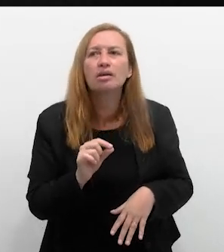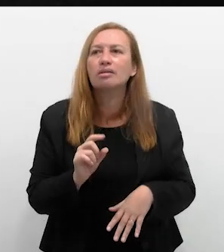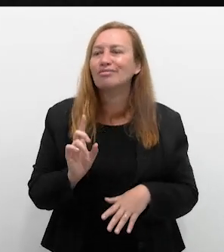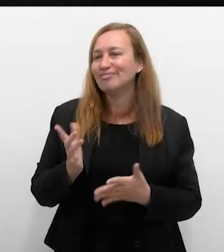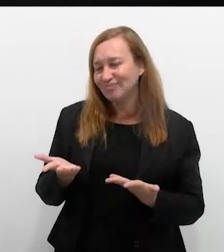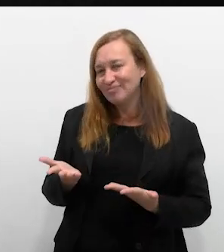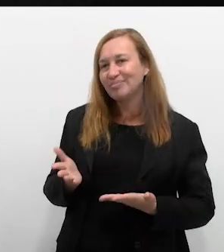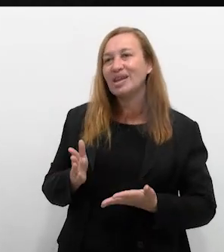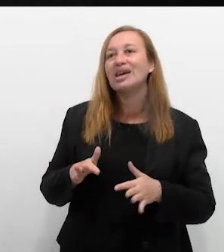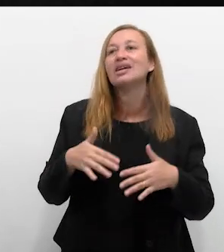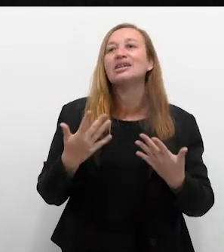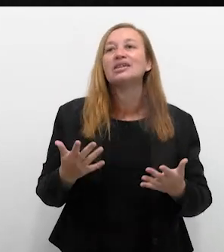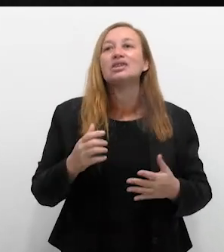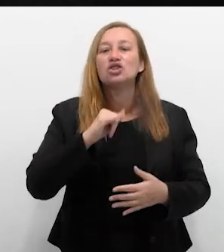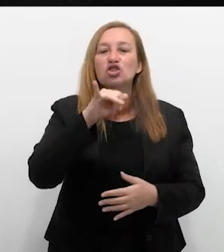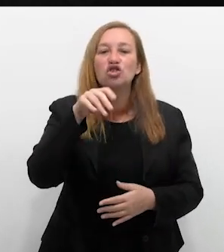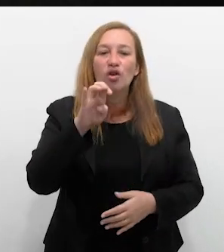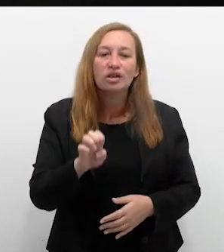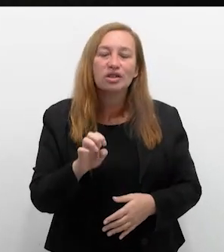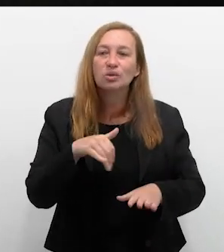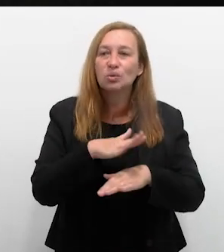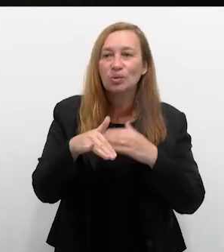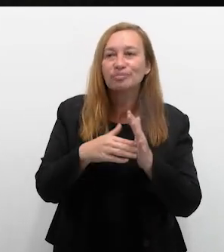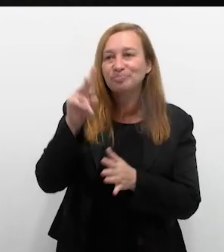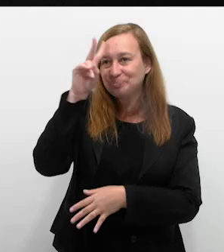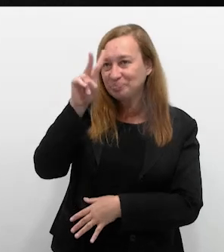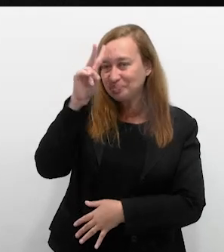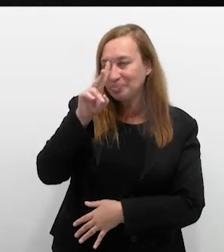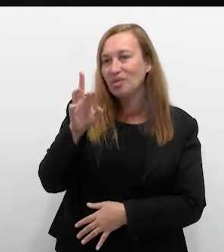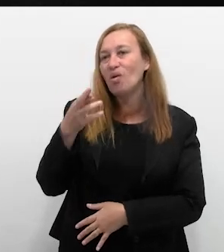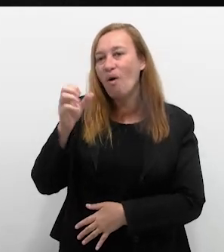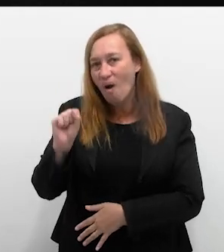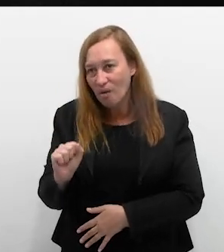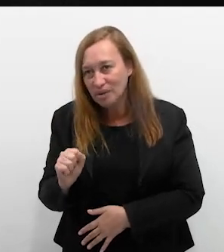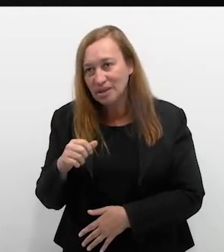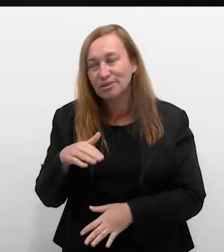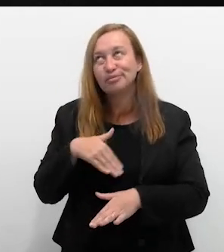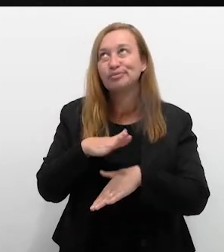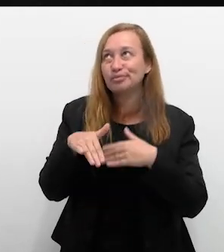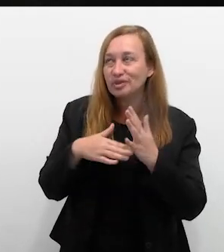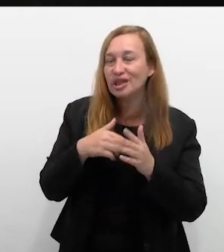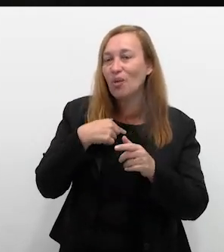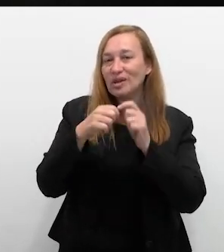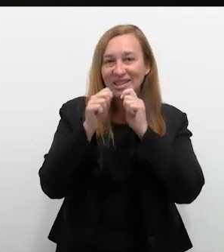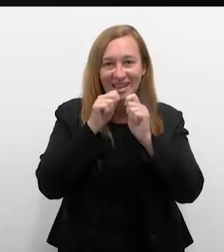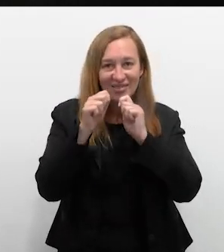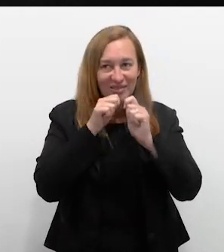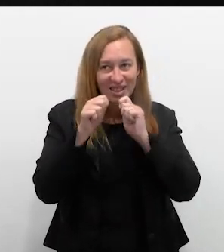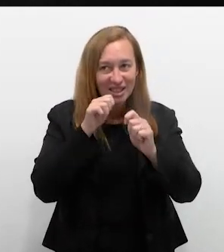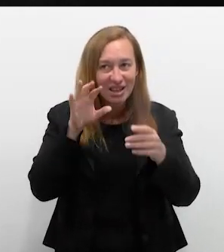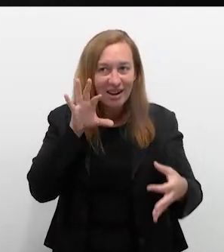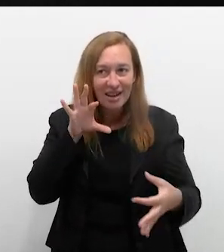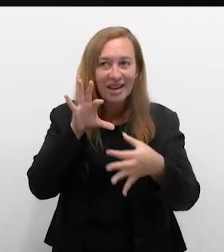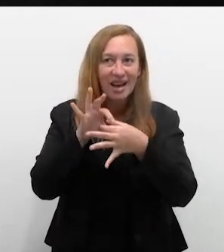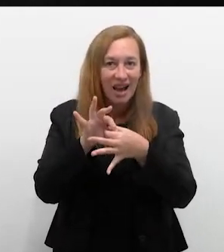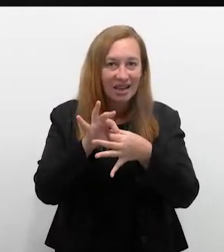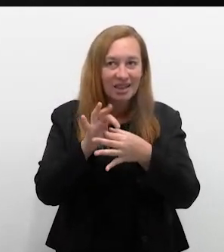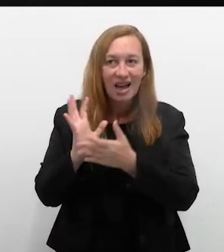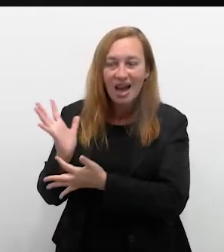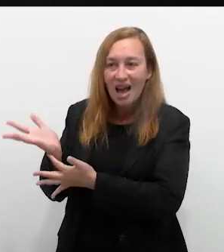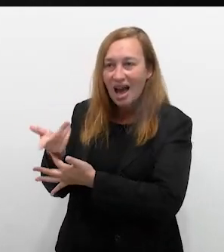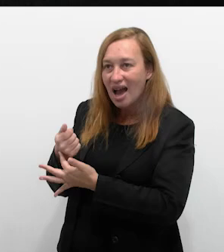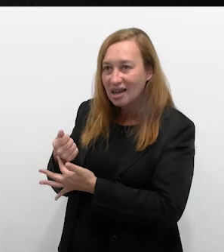né? Você trabalha em quê? Uhum, Ô Jorge, todo mundo tem uma história com a Rosa. uhum. Acho que todo mundo que eu entrevisto aqui,